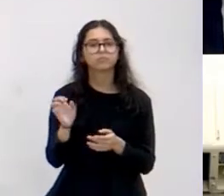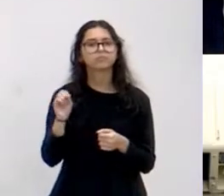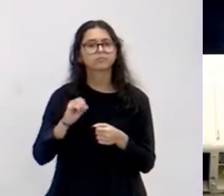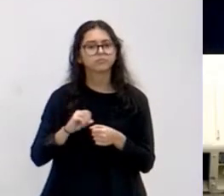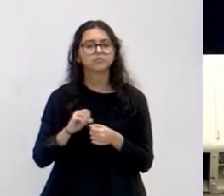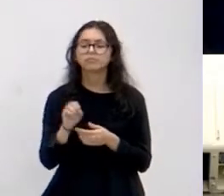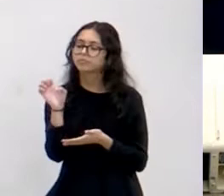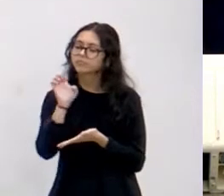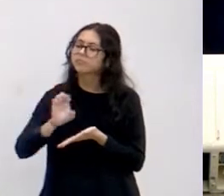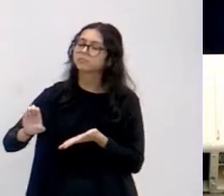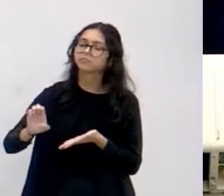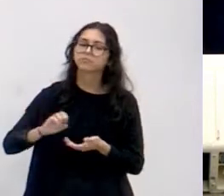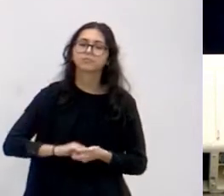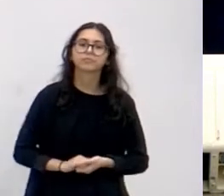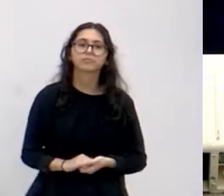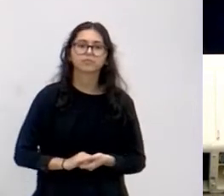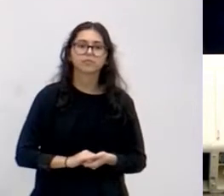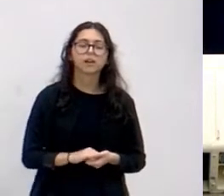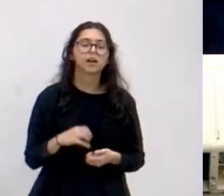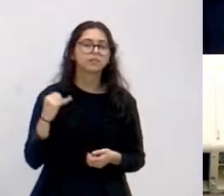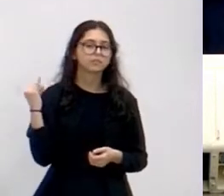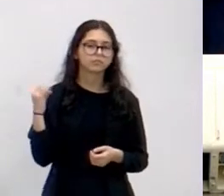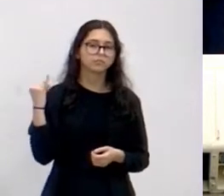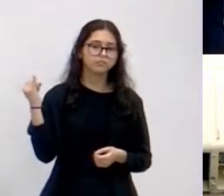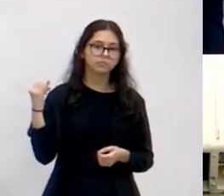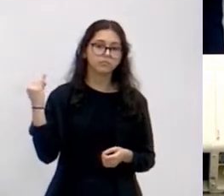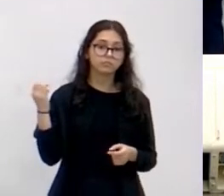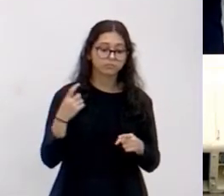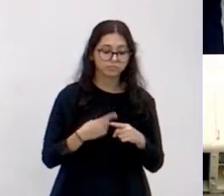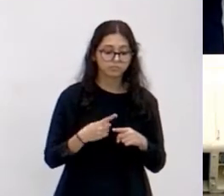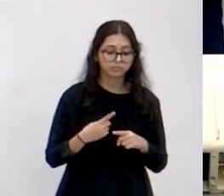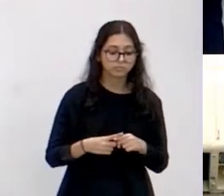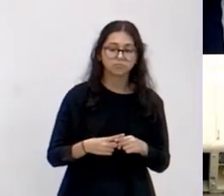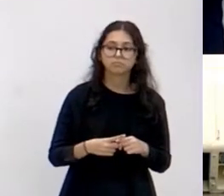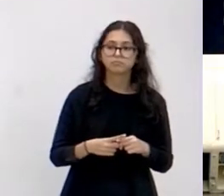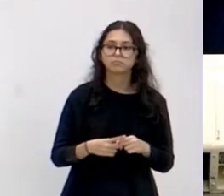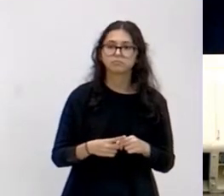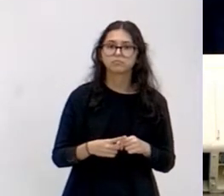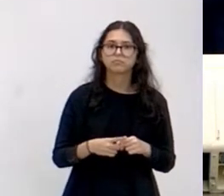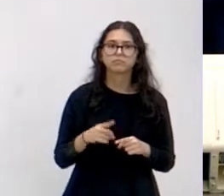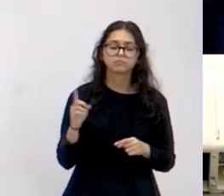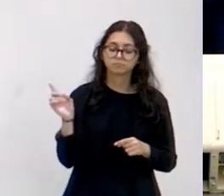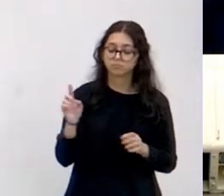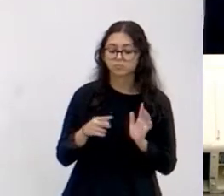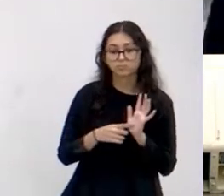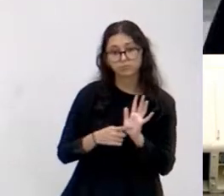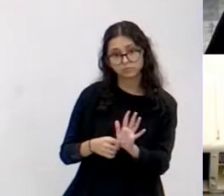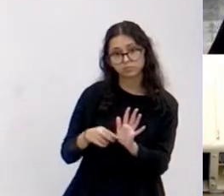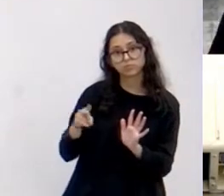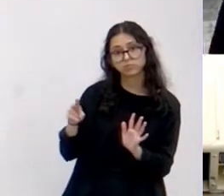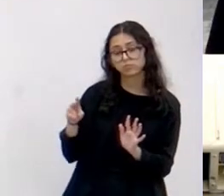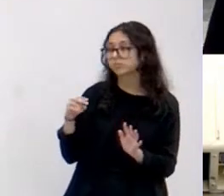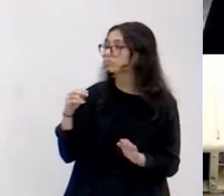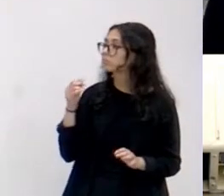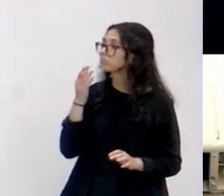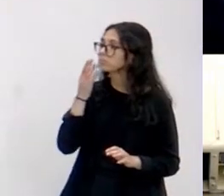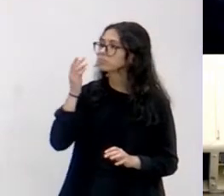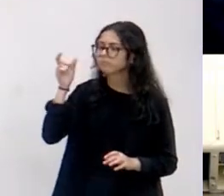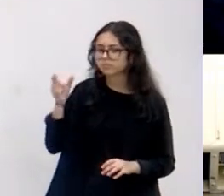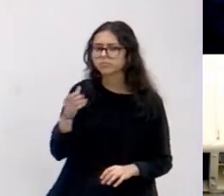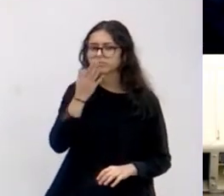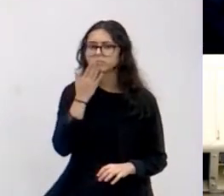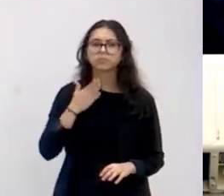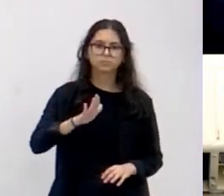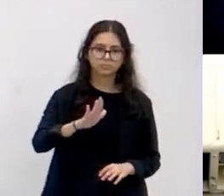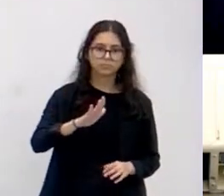eu acho interessante porque nenhum dos dois momentos ele é mencionado como um profeta de Deus como aquele que anunciou a